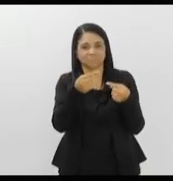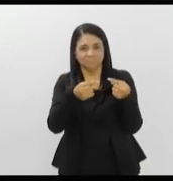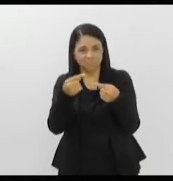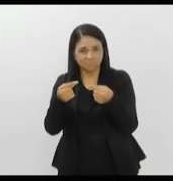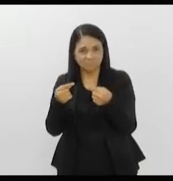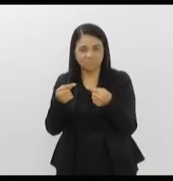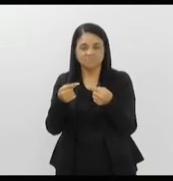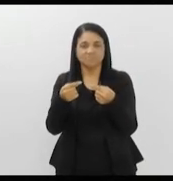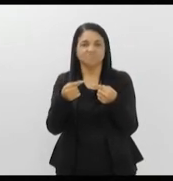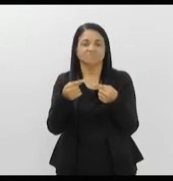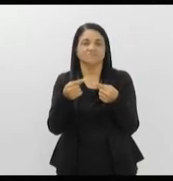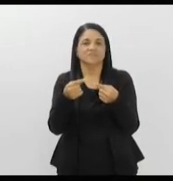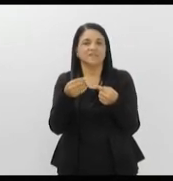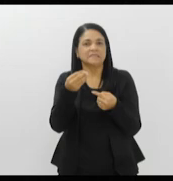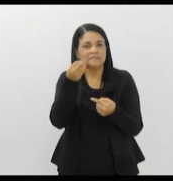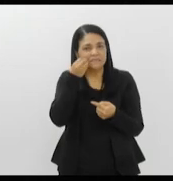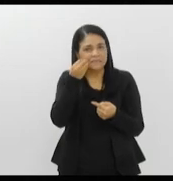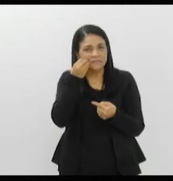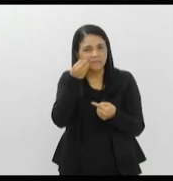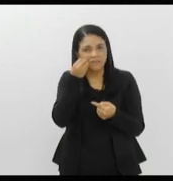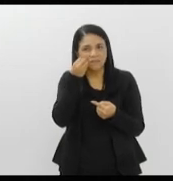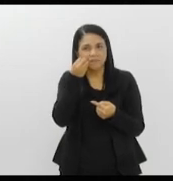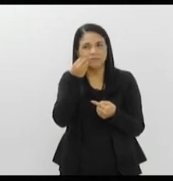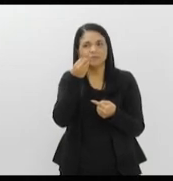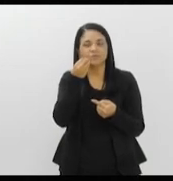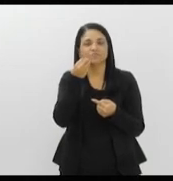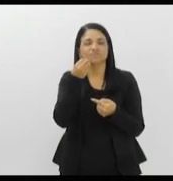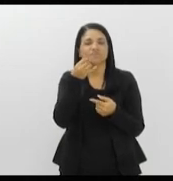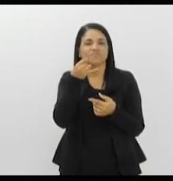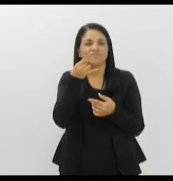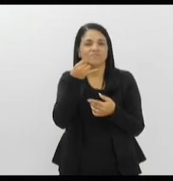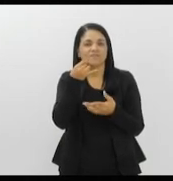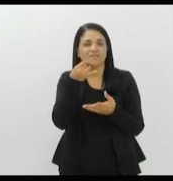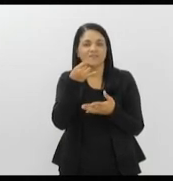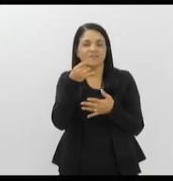pautar também algumas boas notícias.